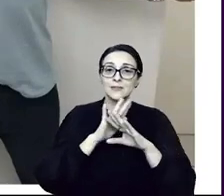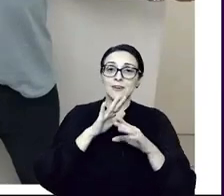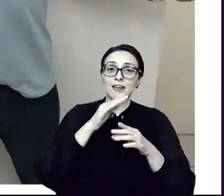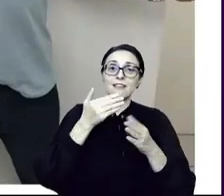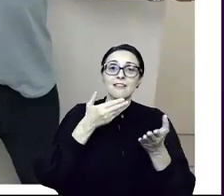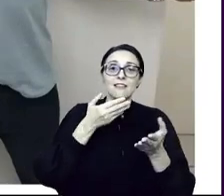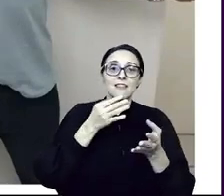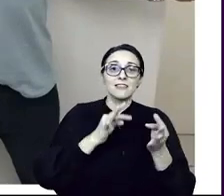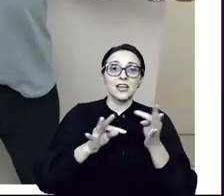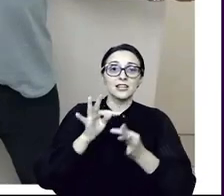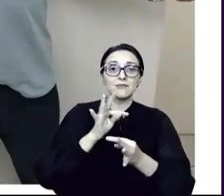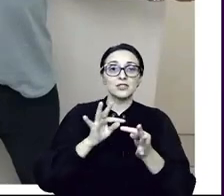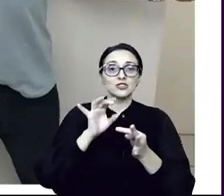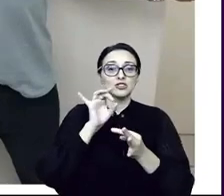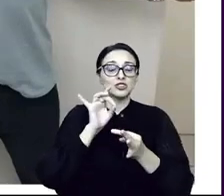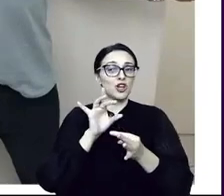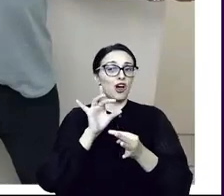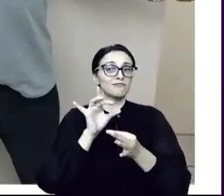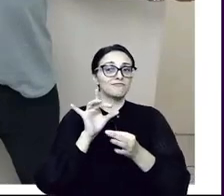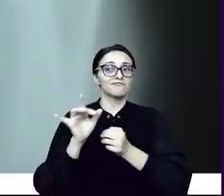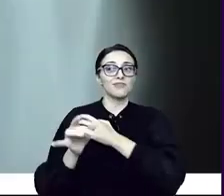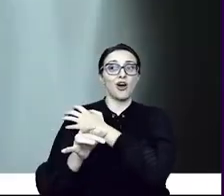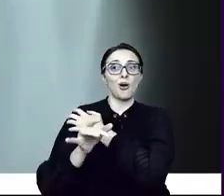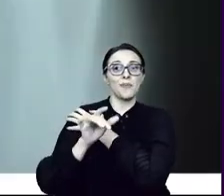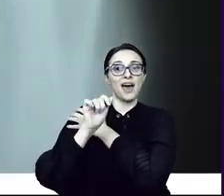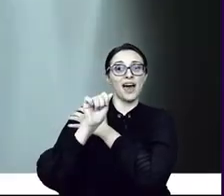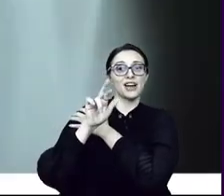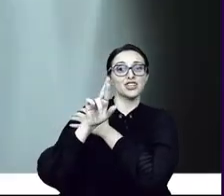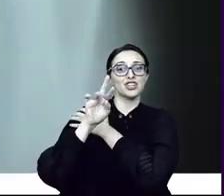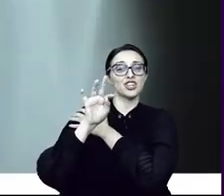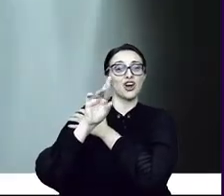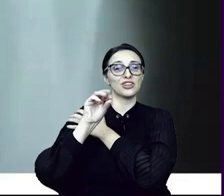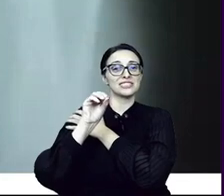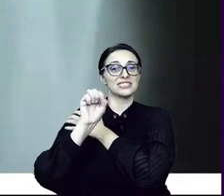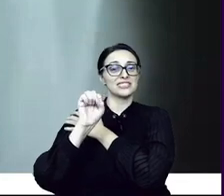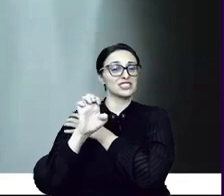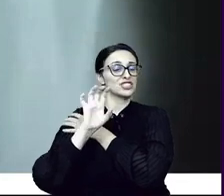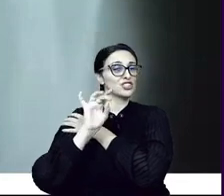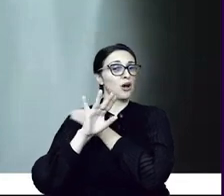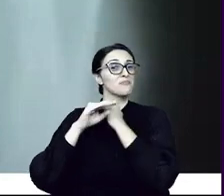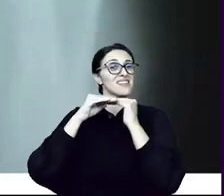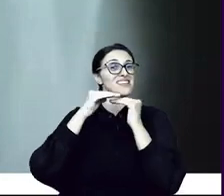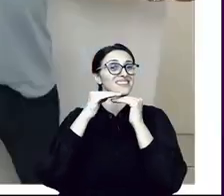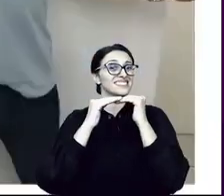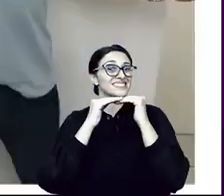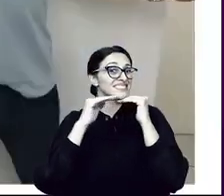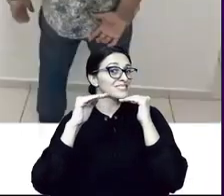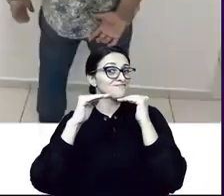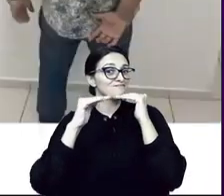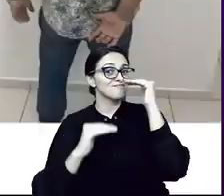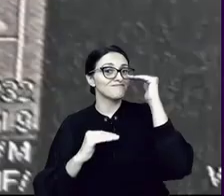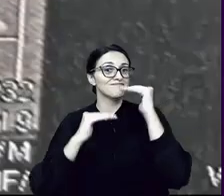tratado só como um ombro artrítico, é um ombro artrítico instável.